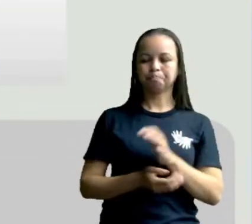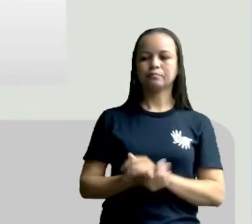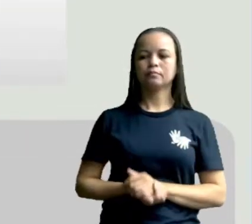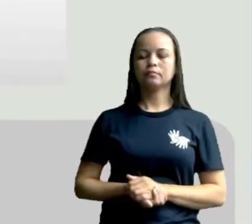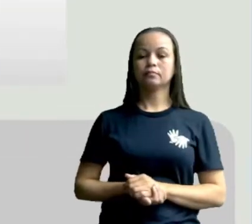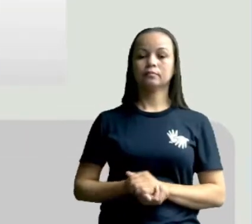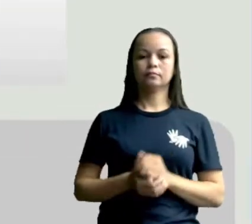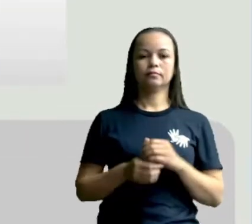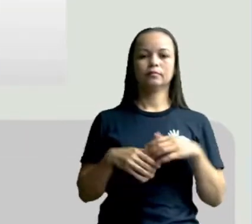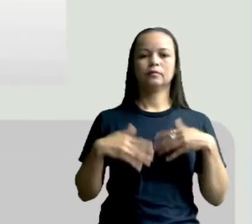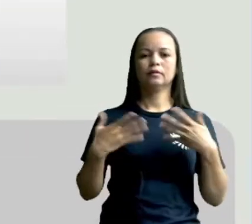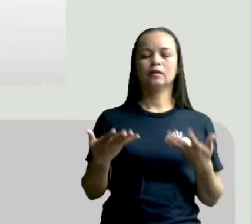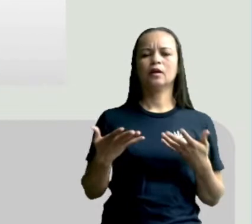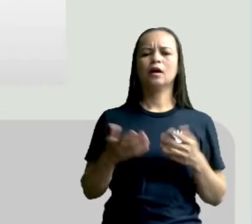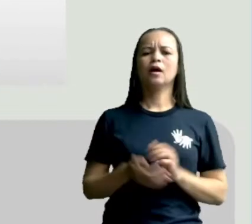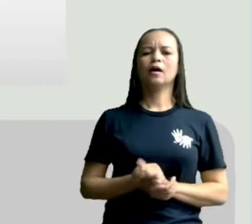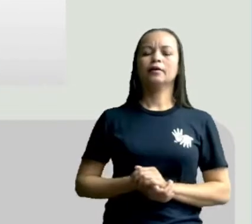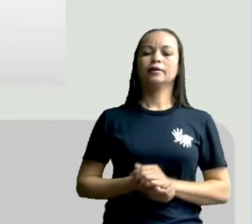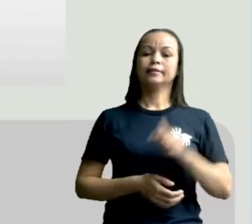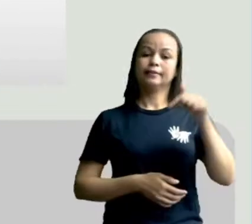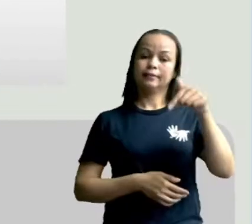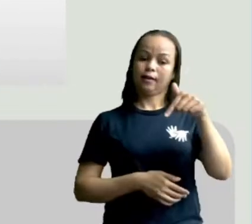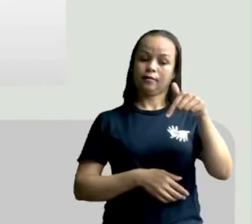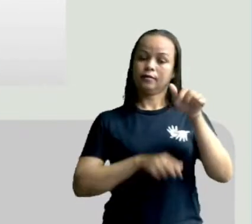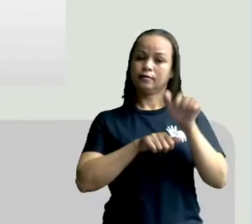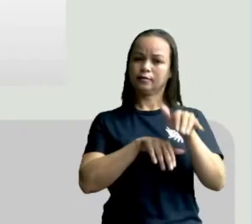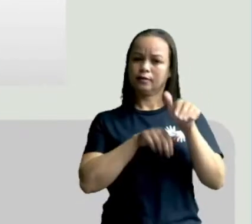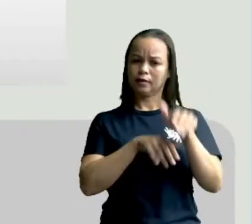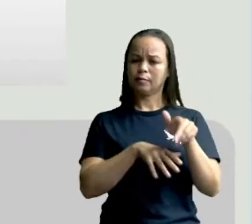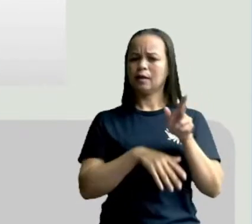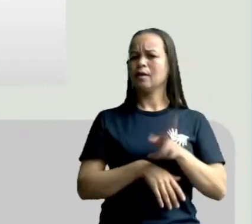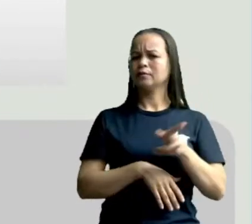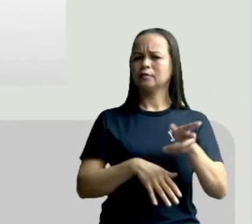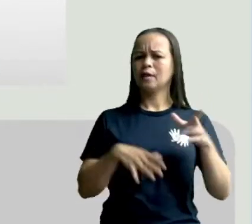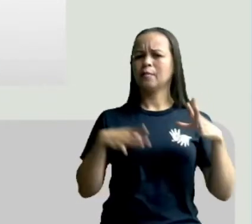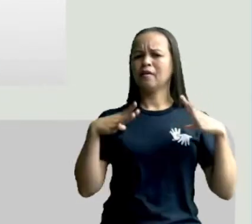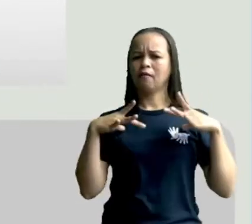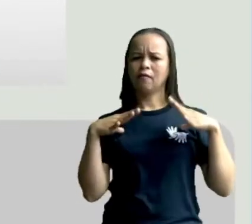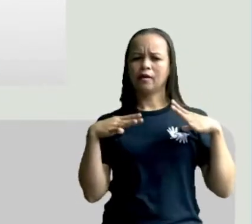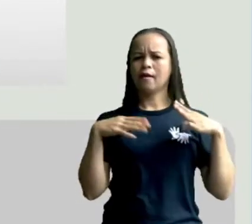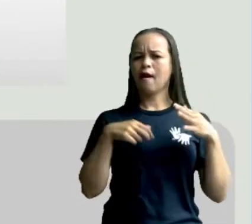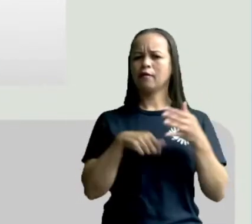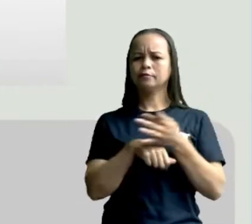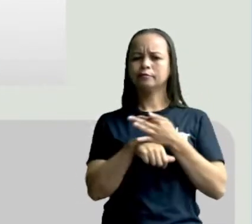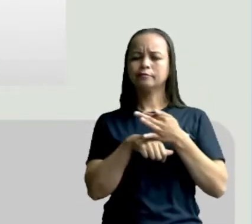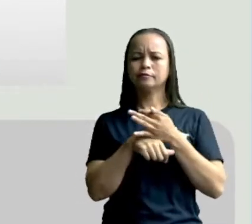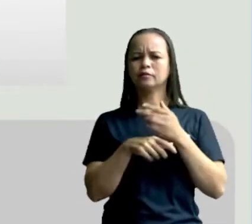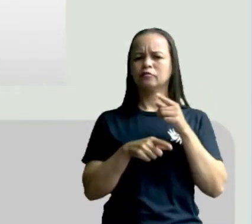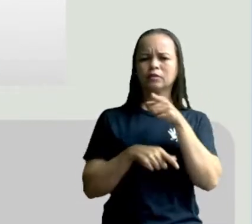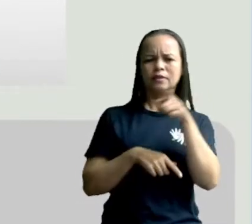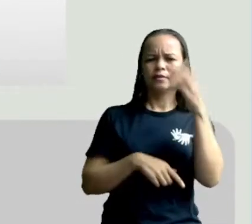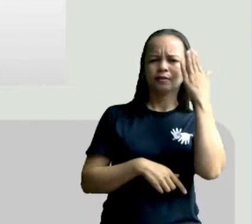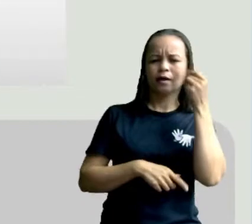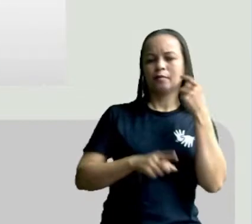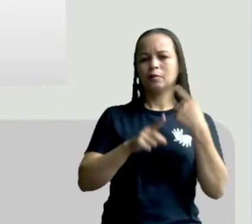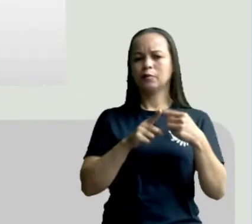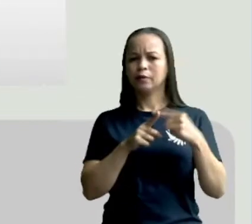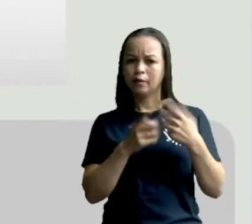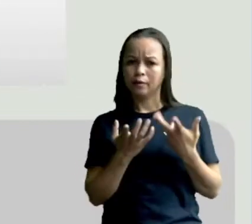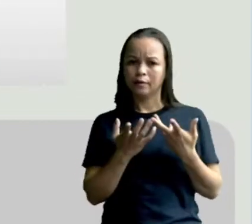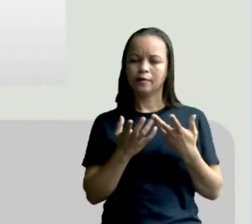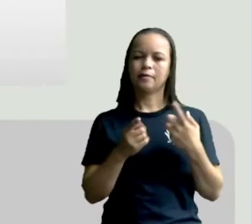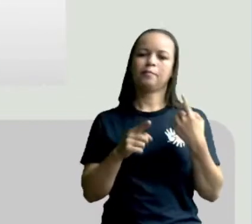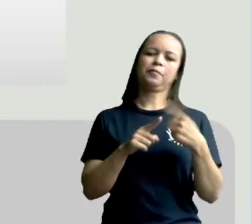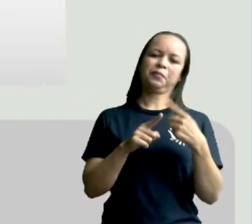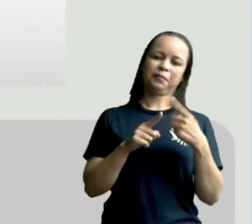Olha só, 7 de setembro é sempre feriado. E você sabe por que é feriado? Porque a gente